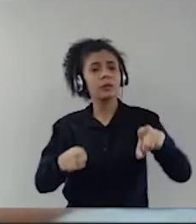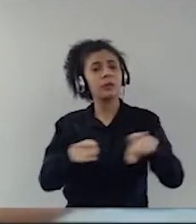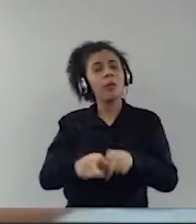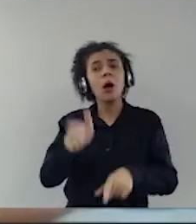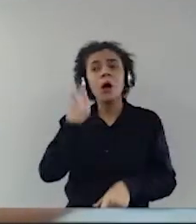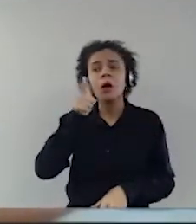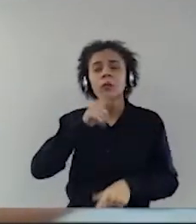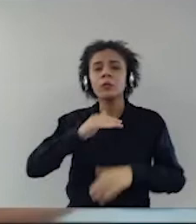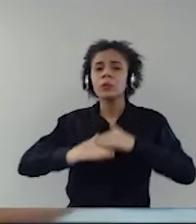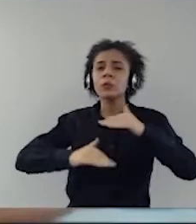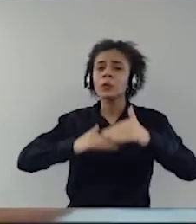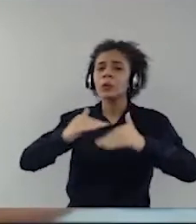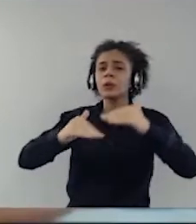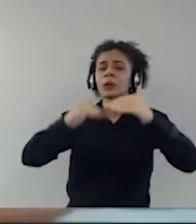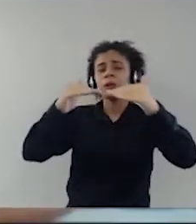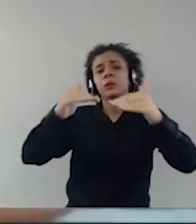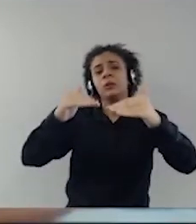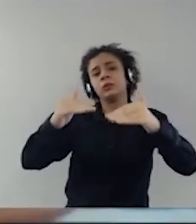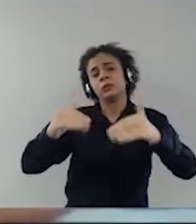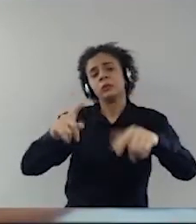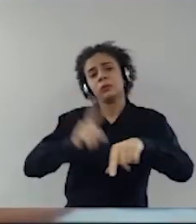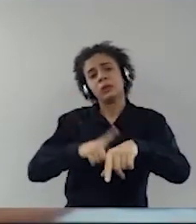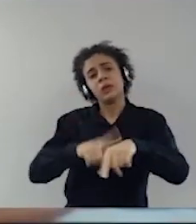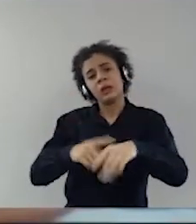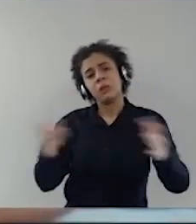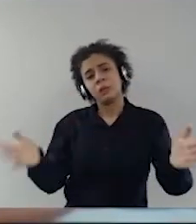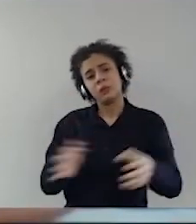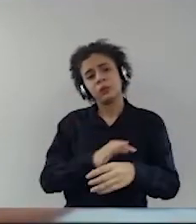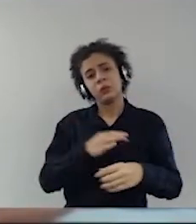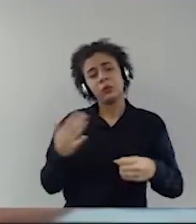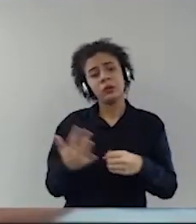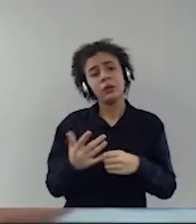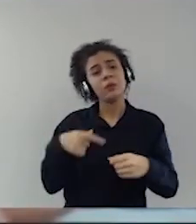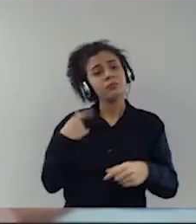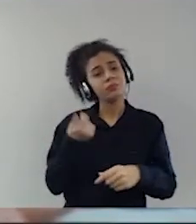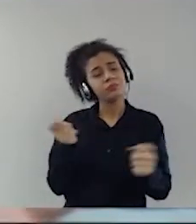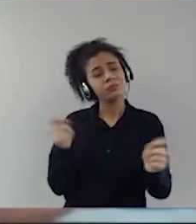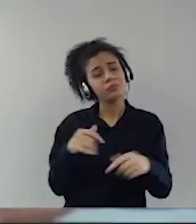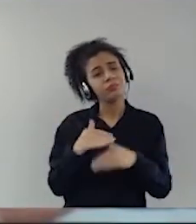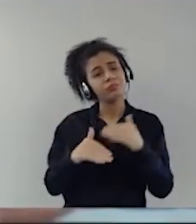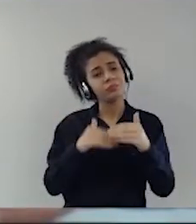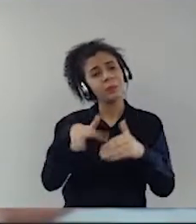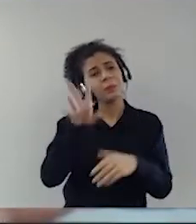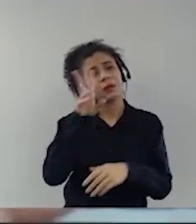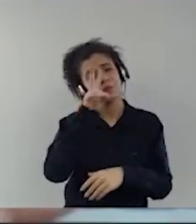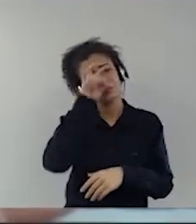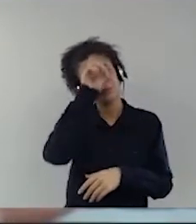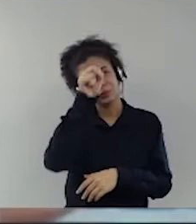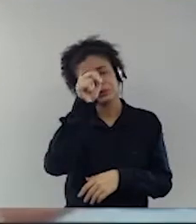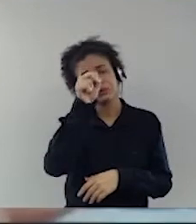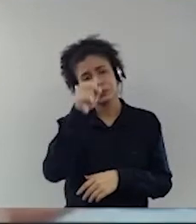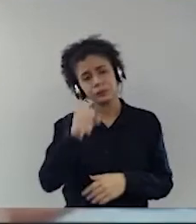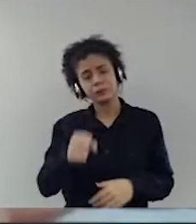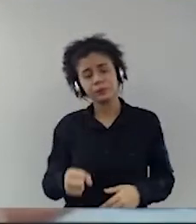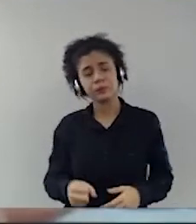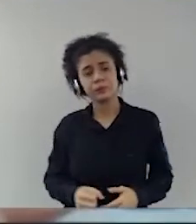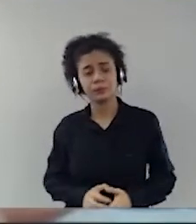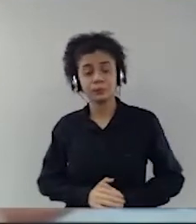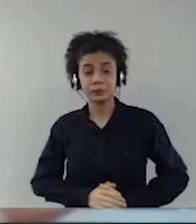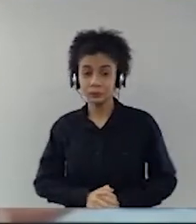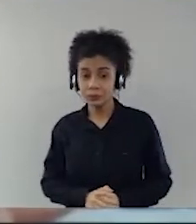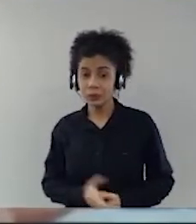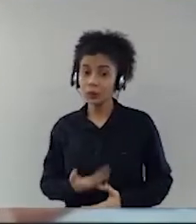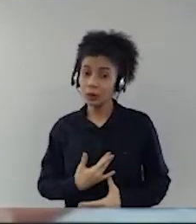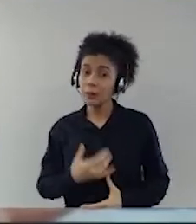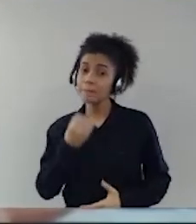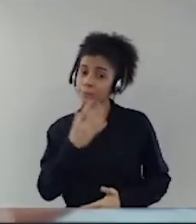conseguir sair dessa crise com mais força. Eu acho que é um benefício